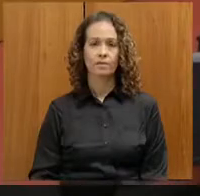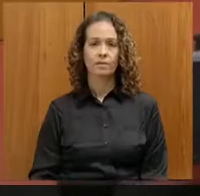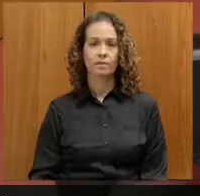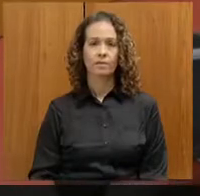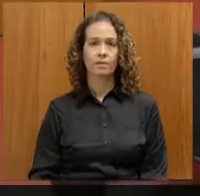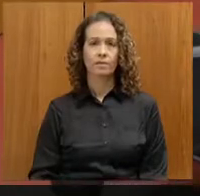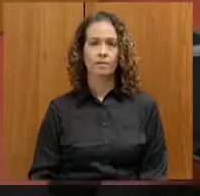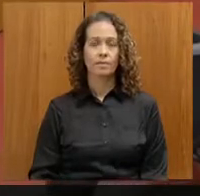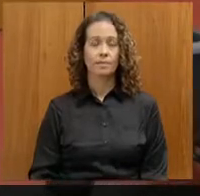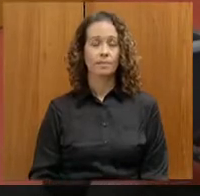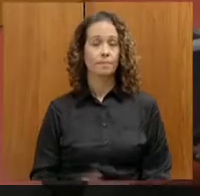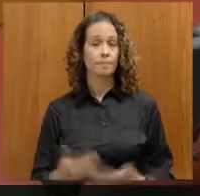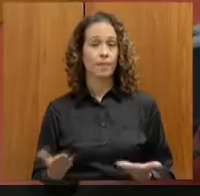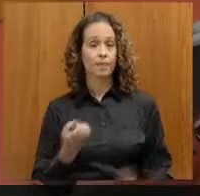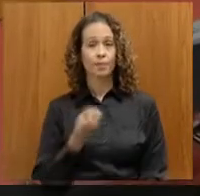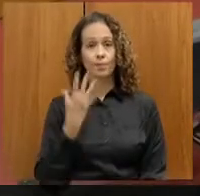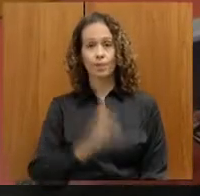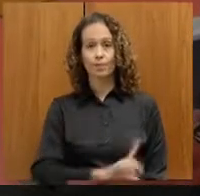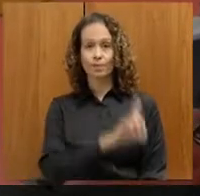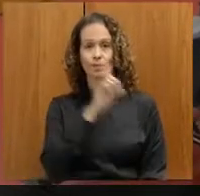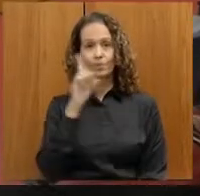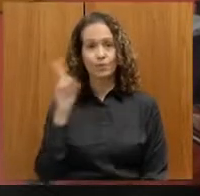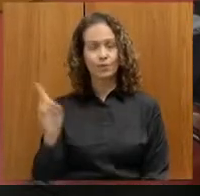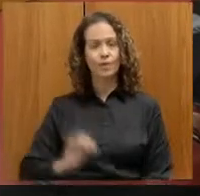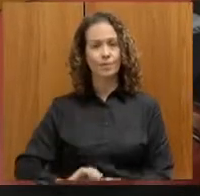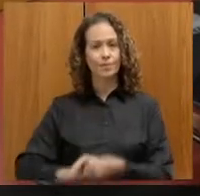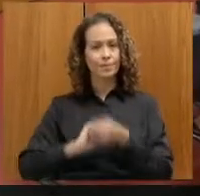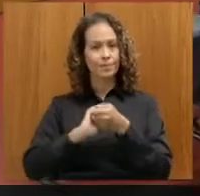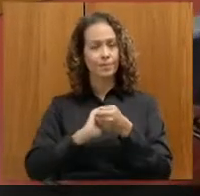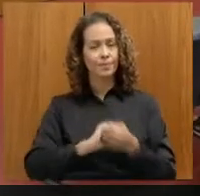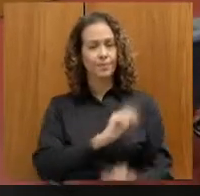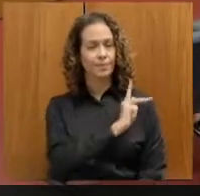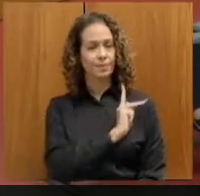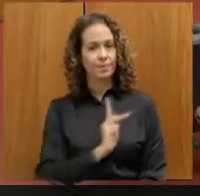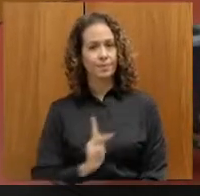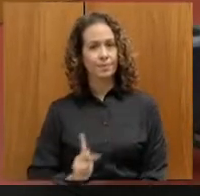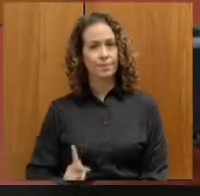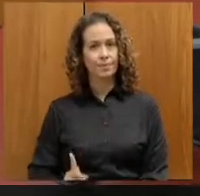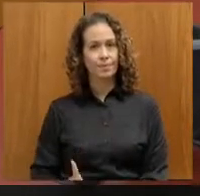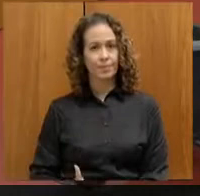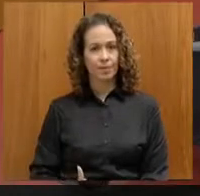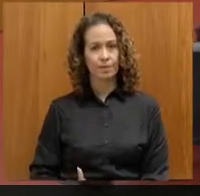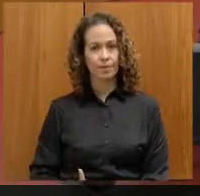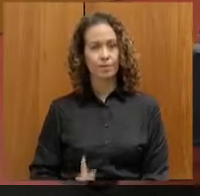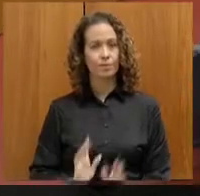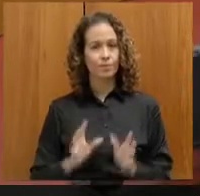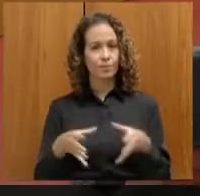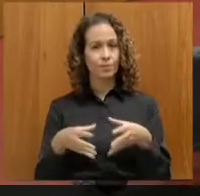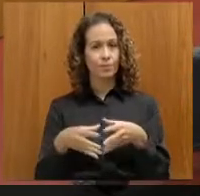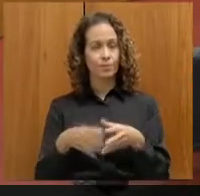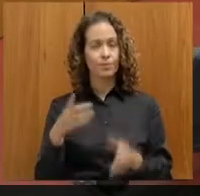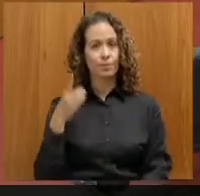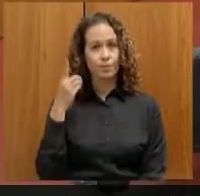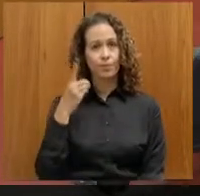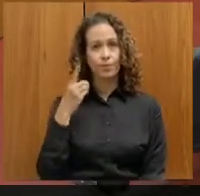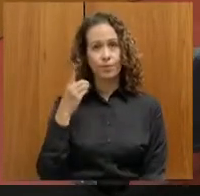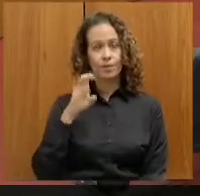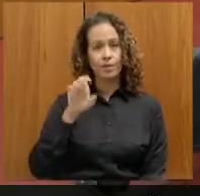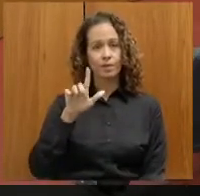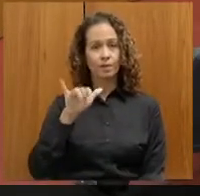é bem pessoal Bom dia cumprimentar o presidente da Comissão Deputado hely